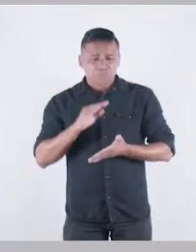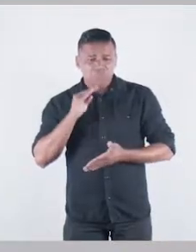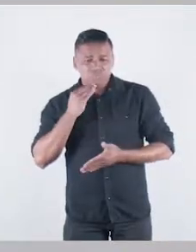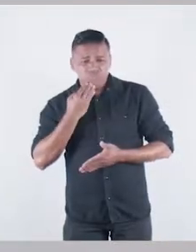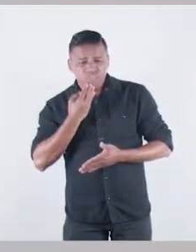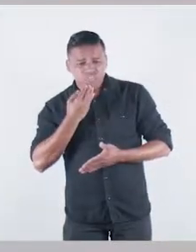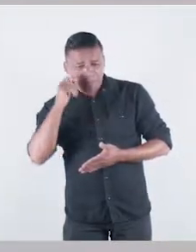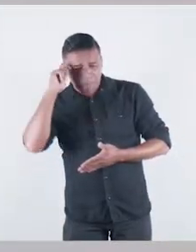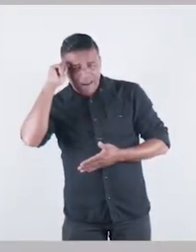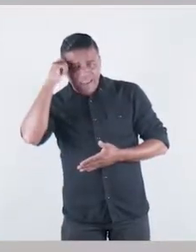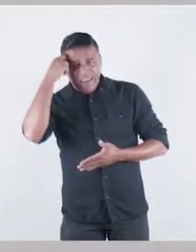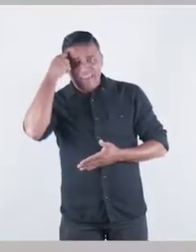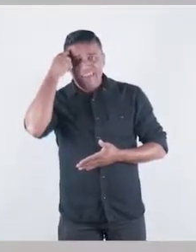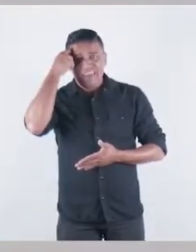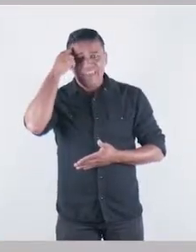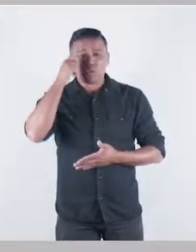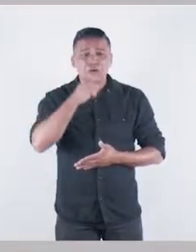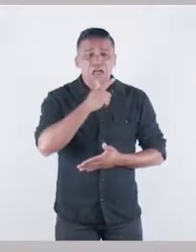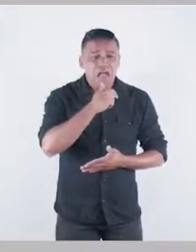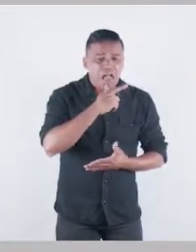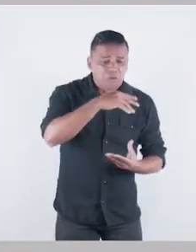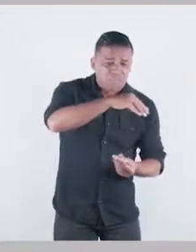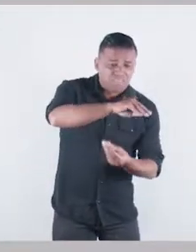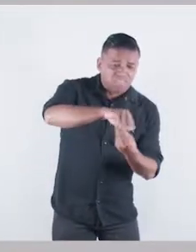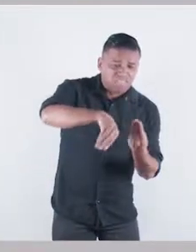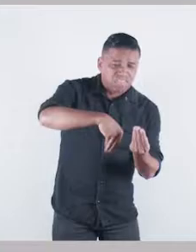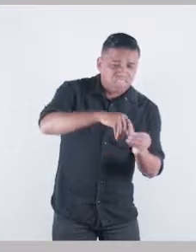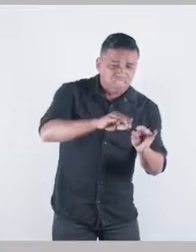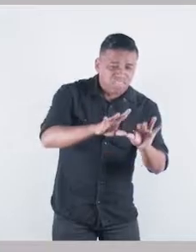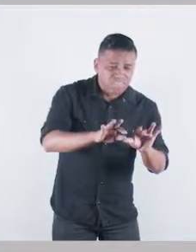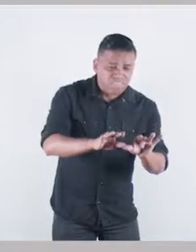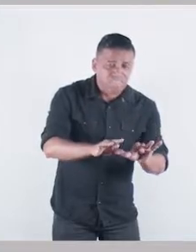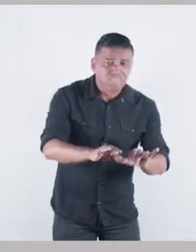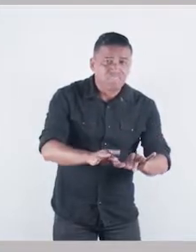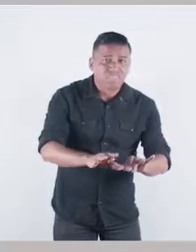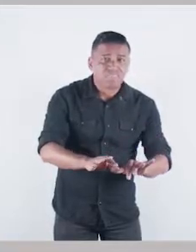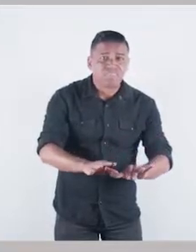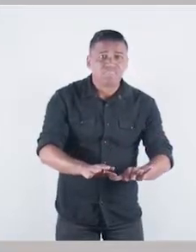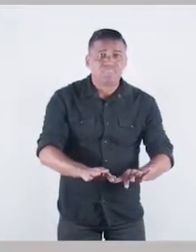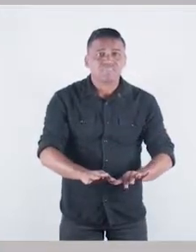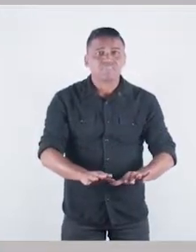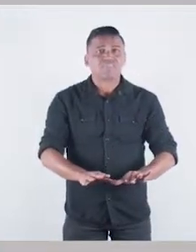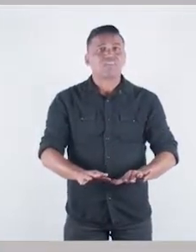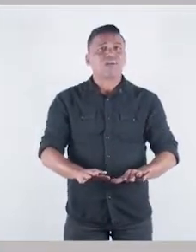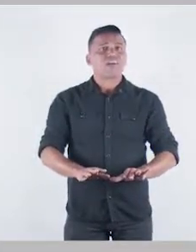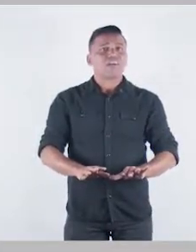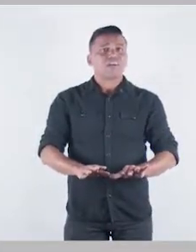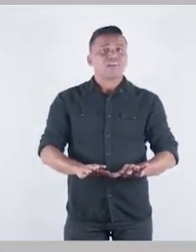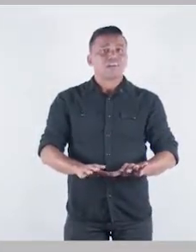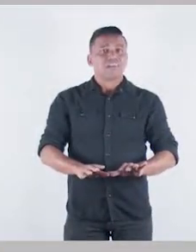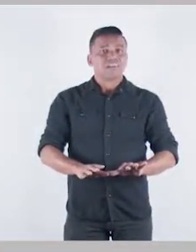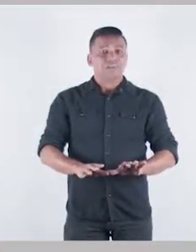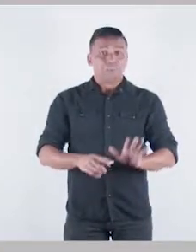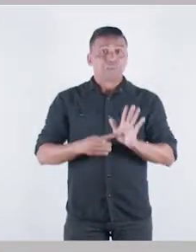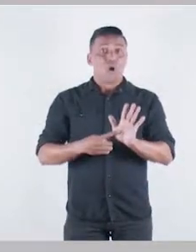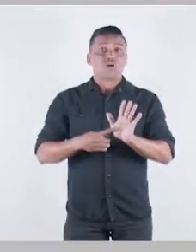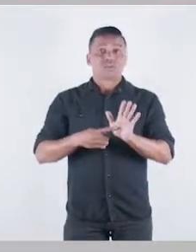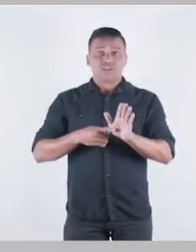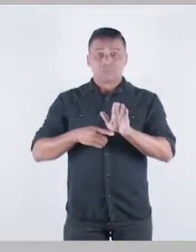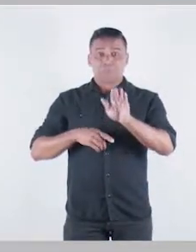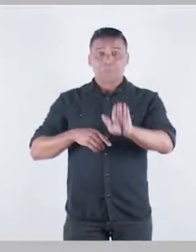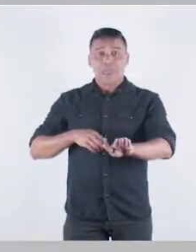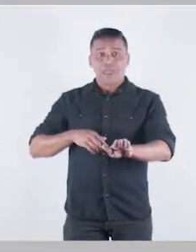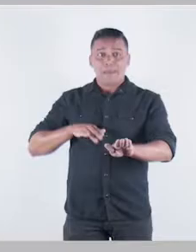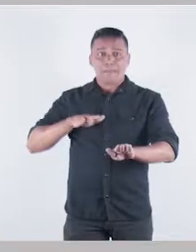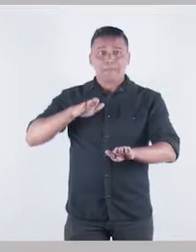a água, e escorreu insensato, antecipando as próprias pegadas. O